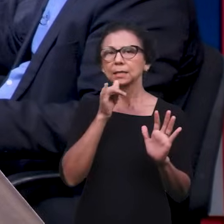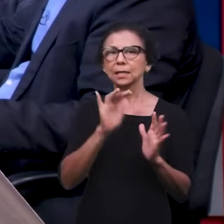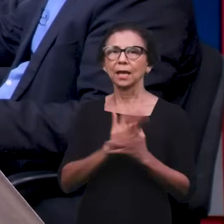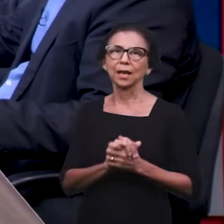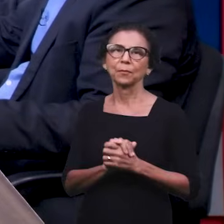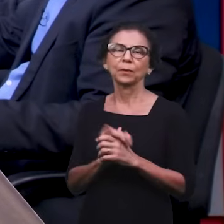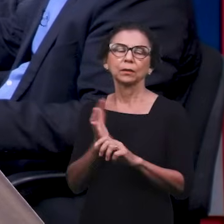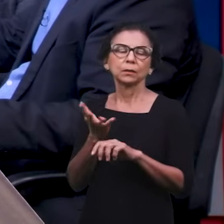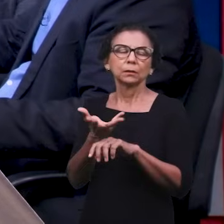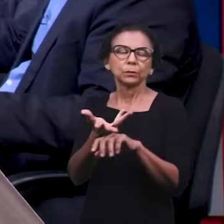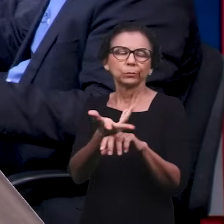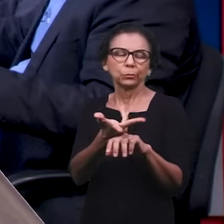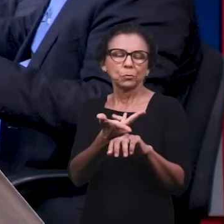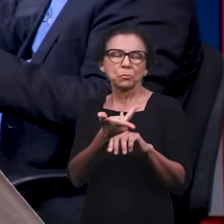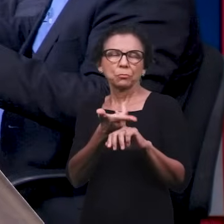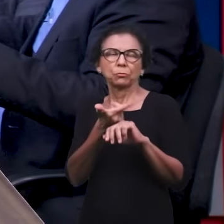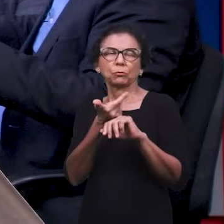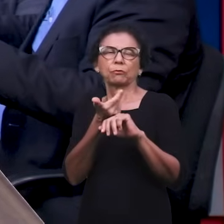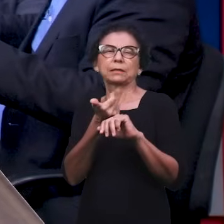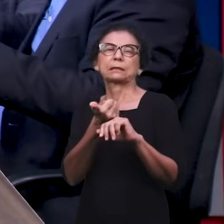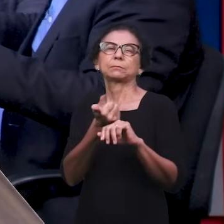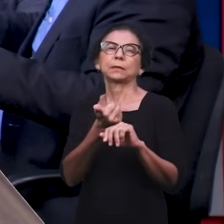poder de persuasão,